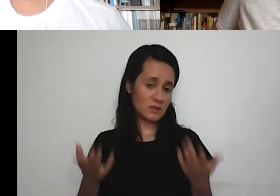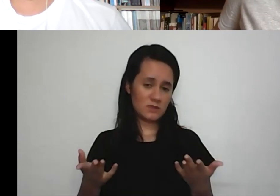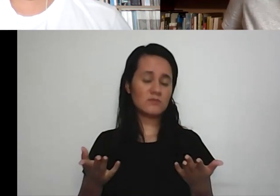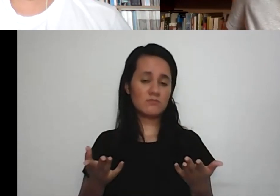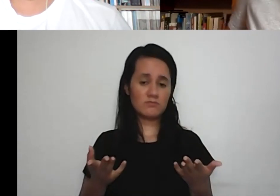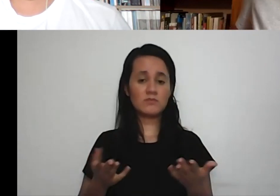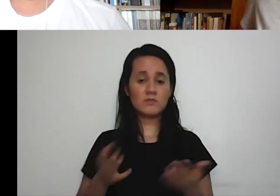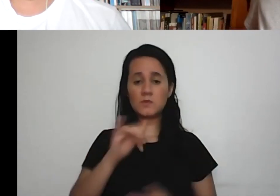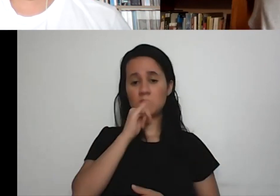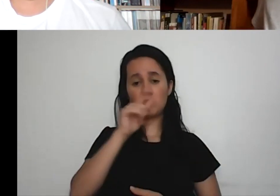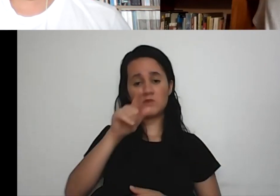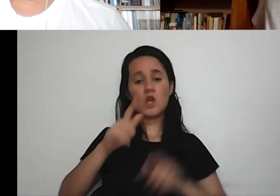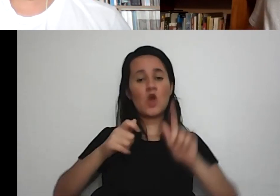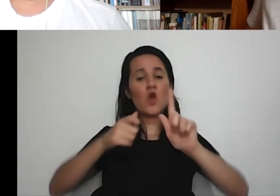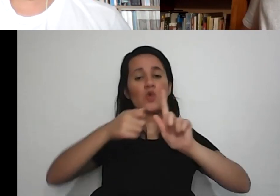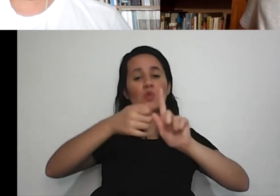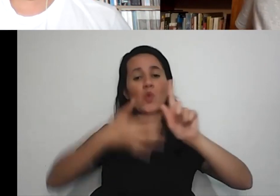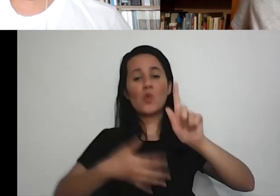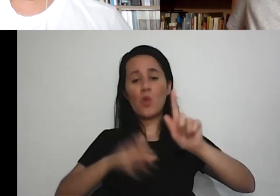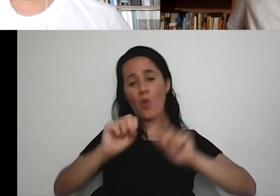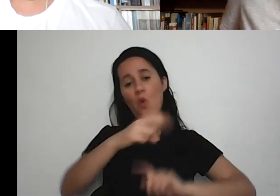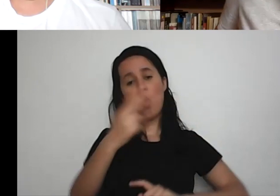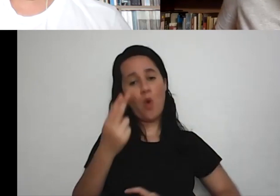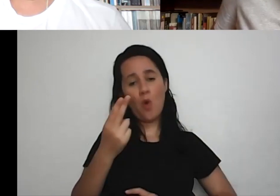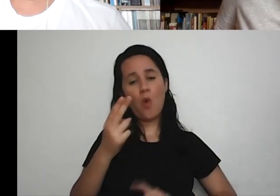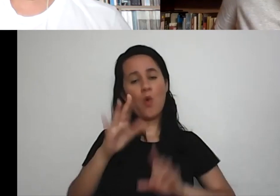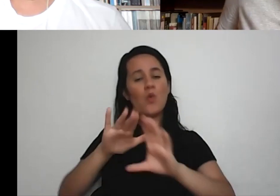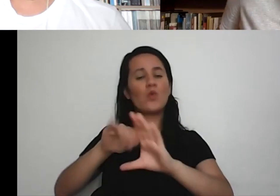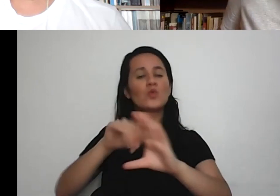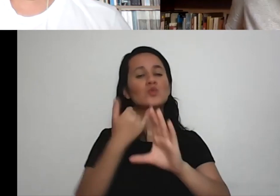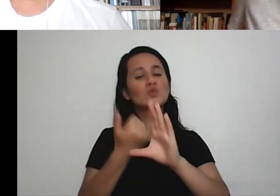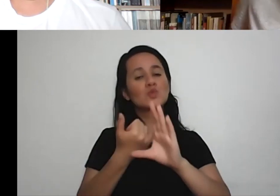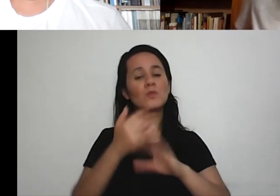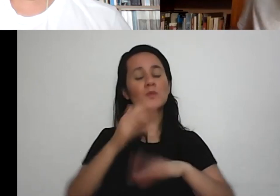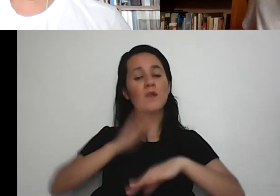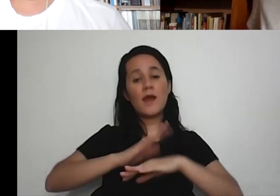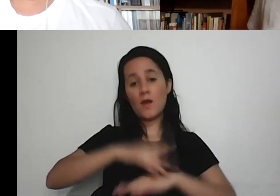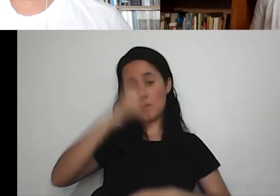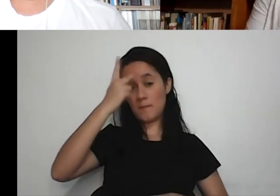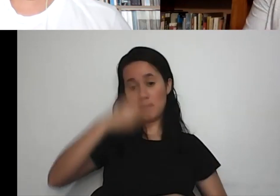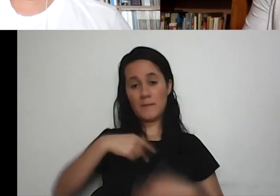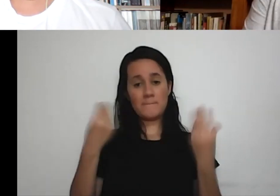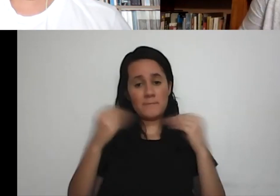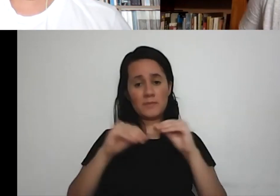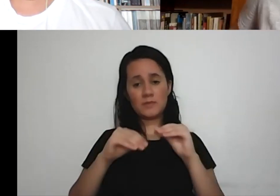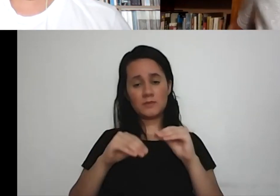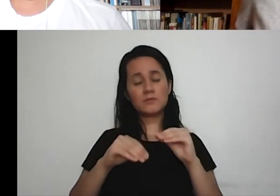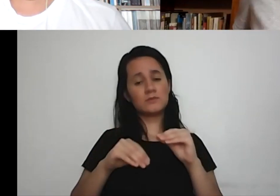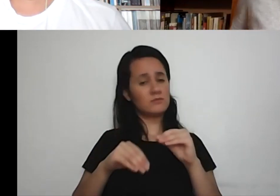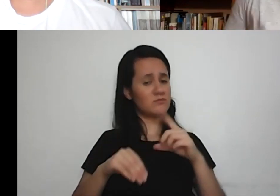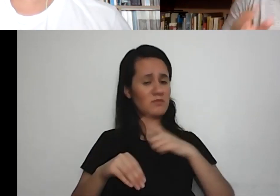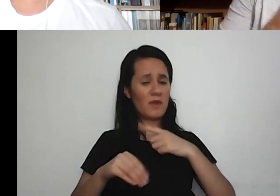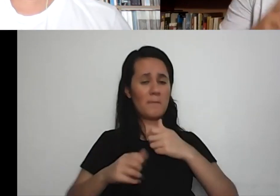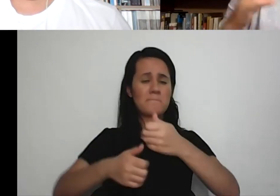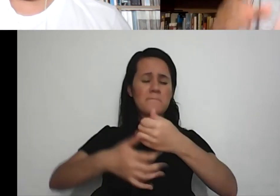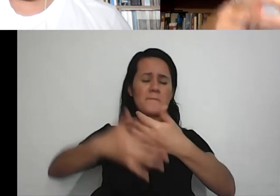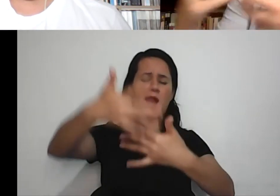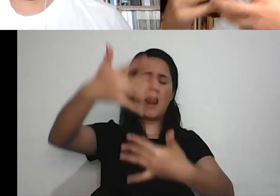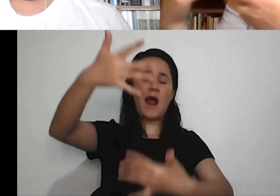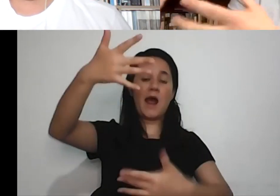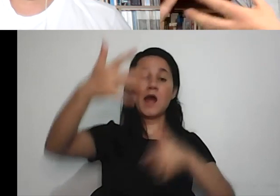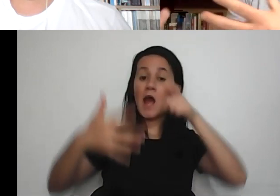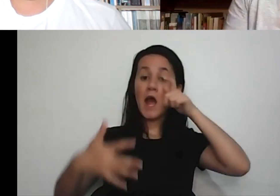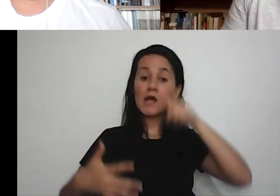se você digitar no Google ou no YouTube, né, autopublicação, vai aparecer um monte de... se o interesse é